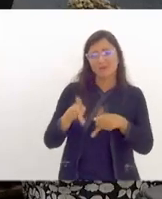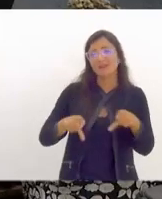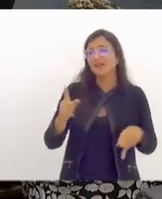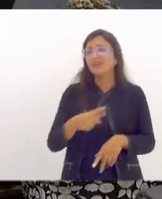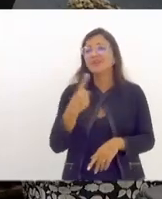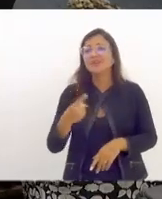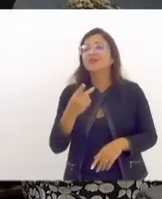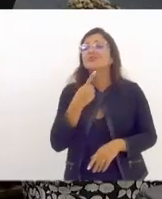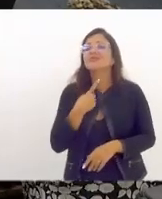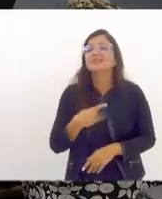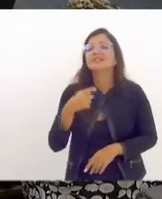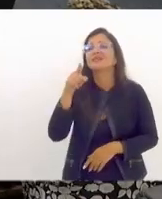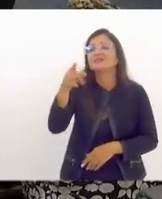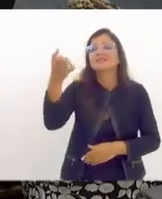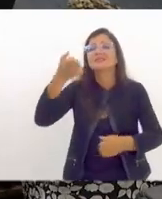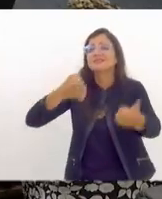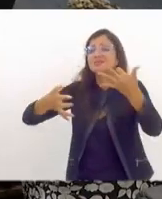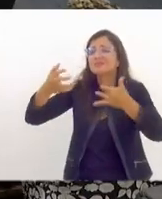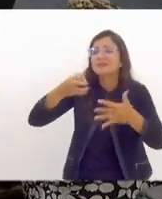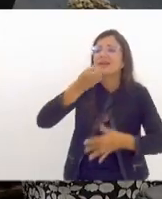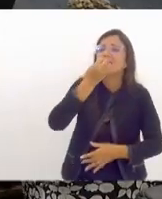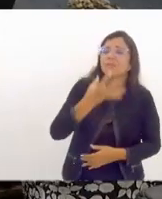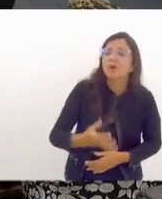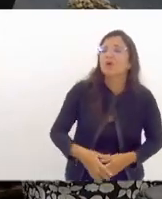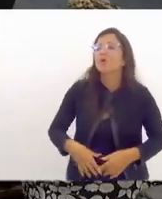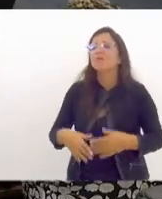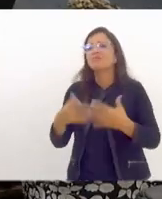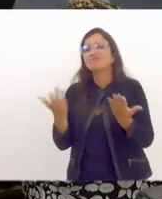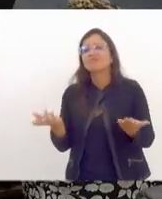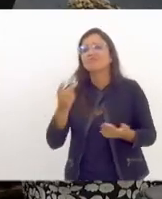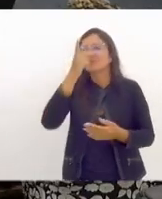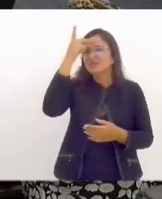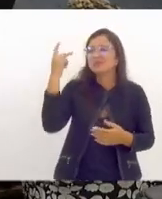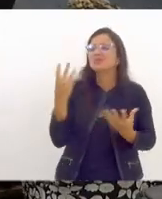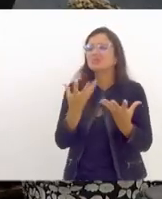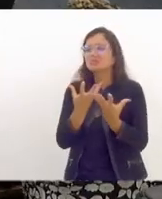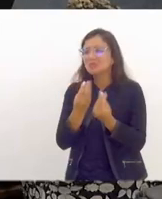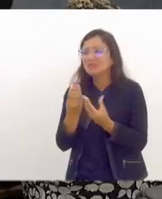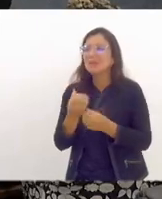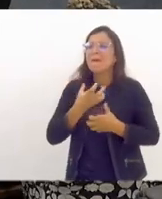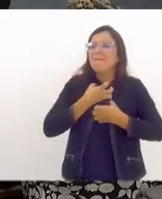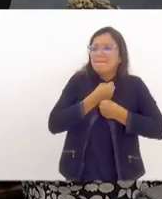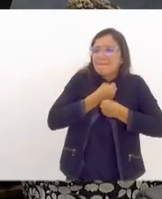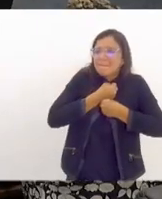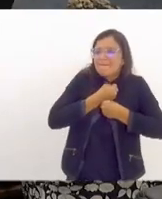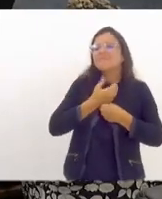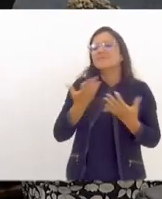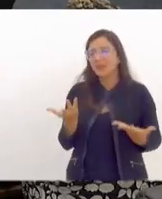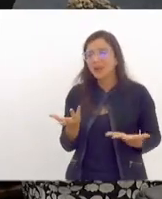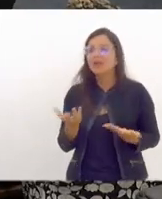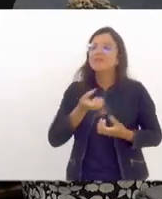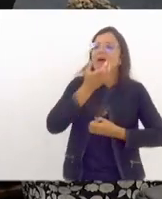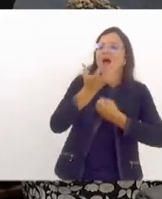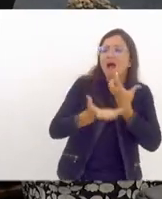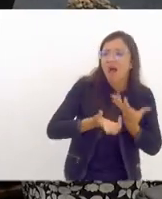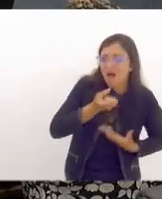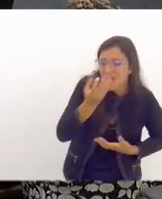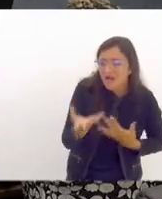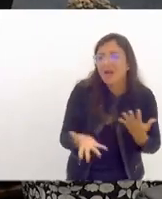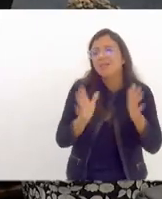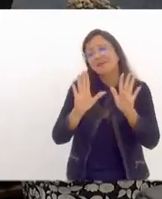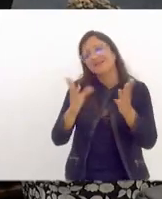a tarde inteira tem Muitos gritos entalados aí no nossos né nas nossas gargantas mas a gente precisa